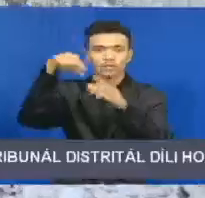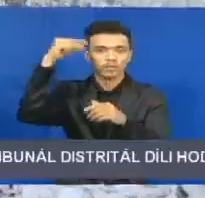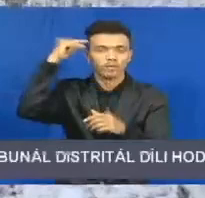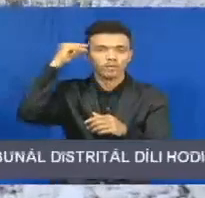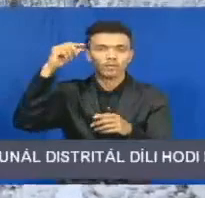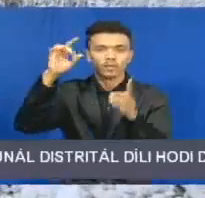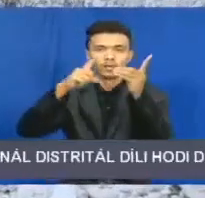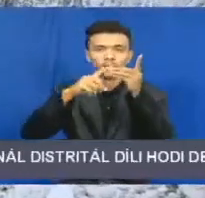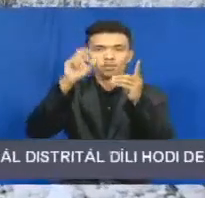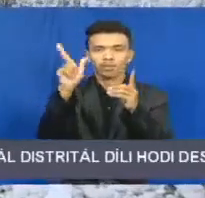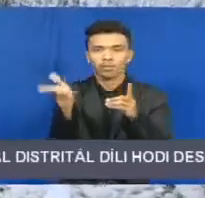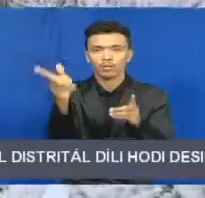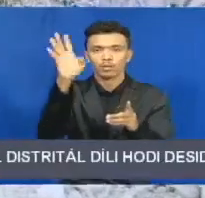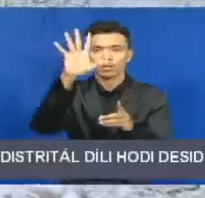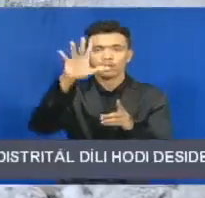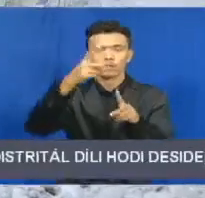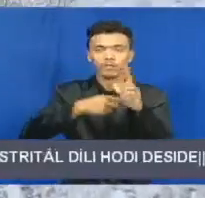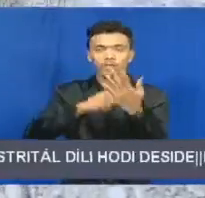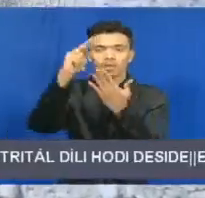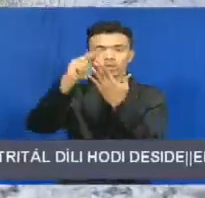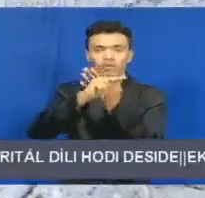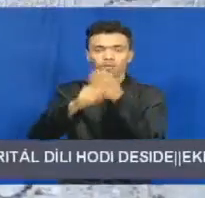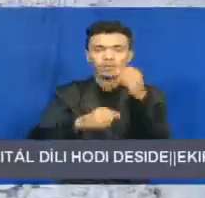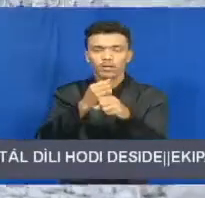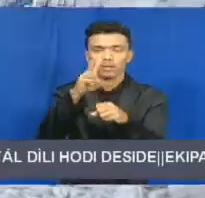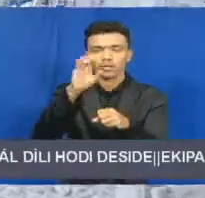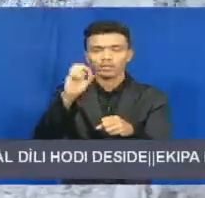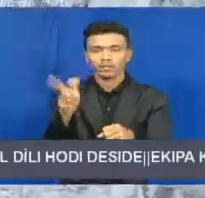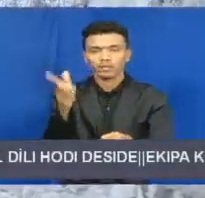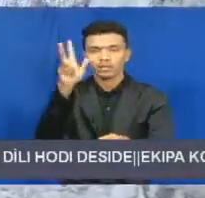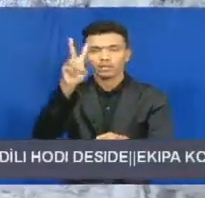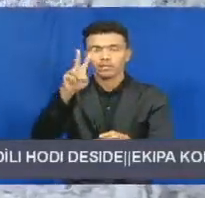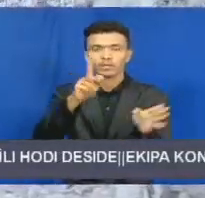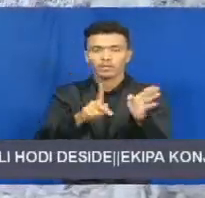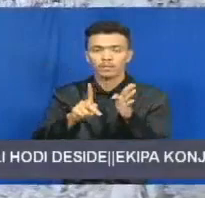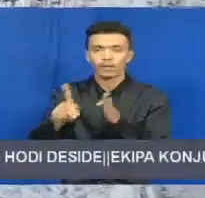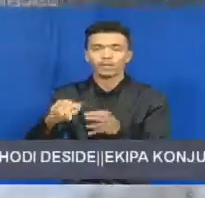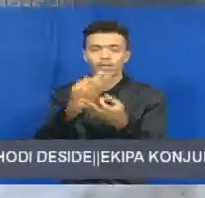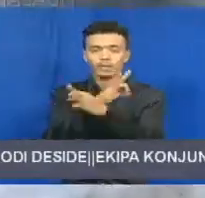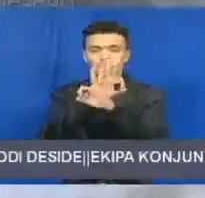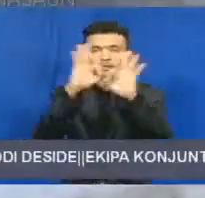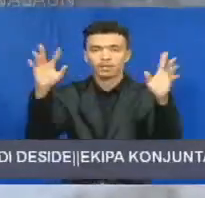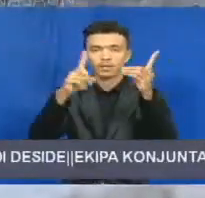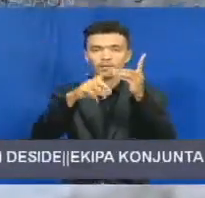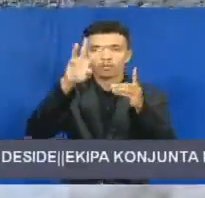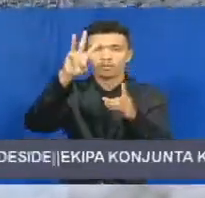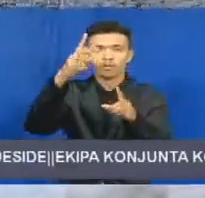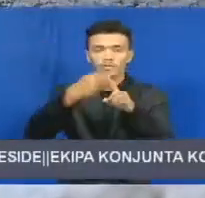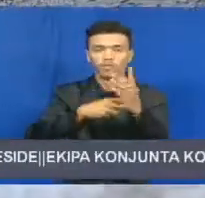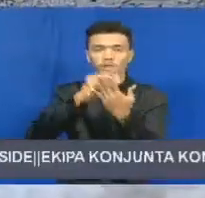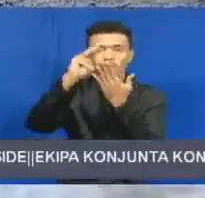Loron Ruanulo Reslima foram novembro. Tina Rua Ruanulo. No Twitter plano, se finaliza e a Loron Neem foram